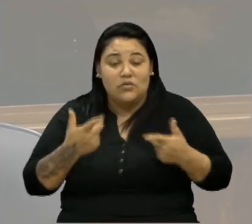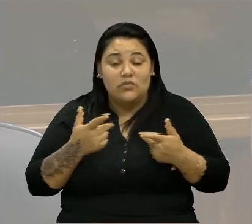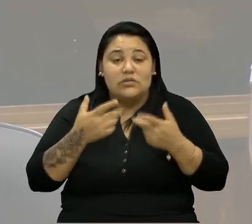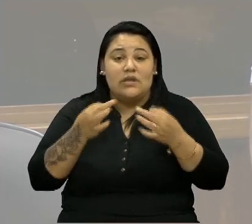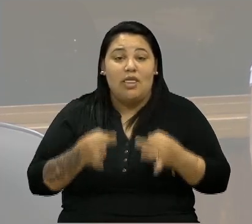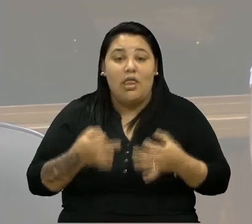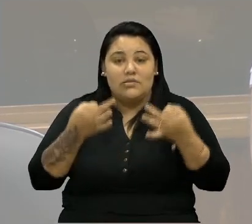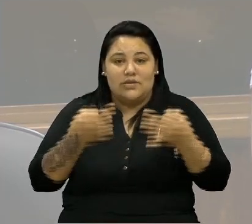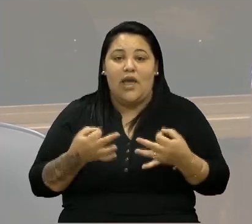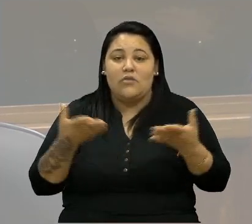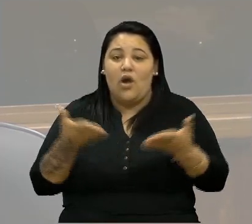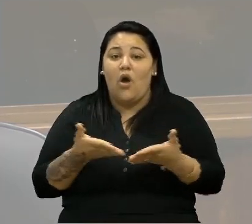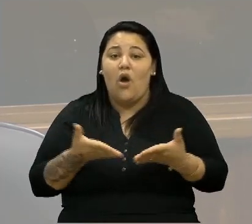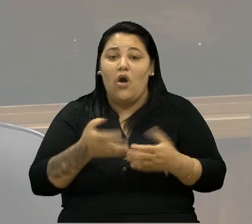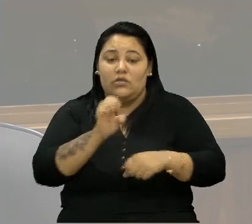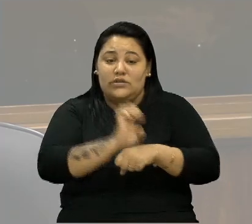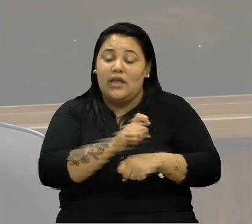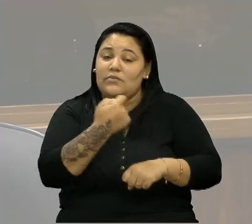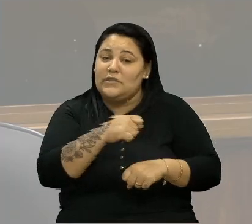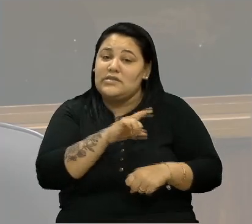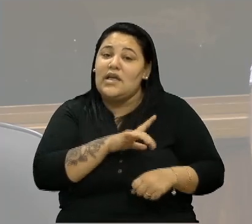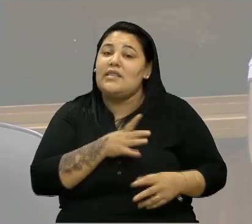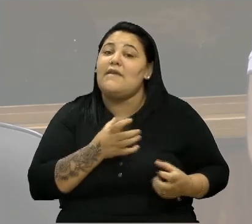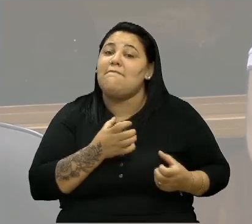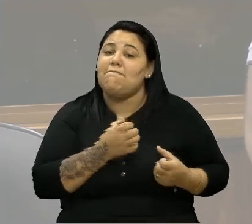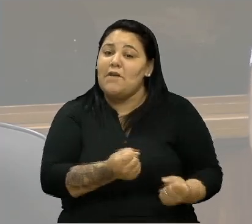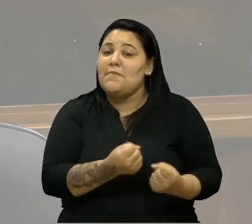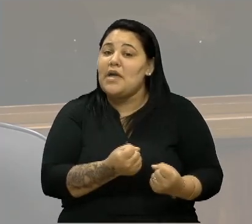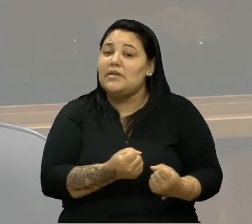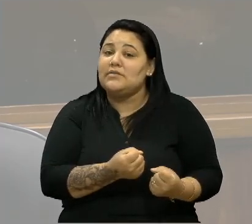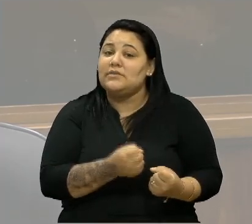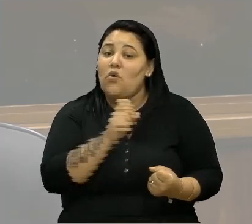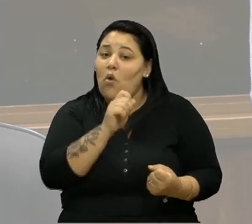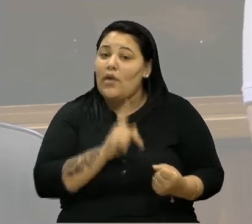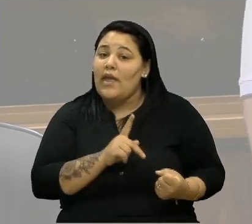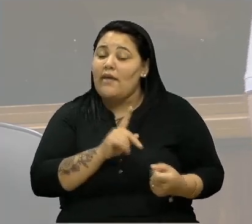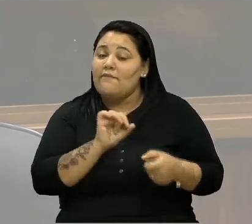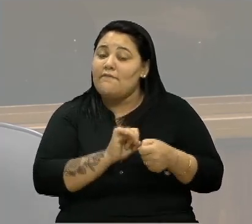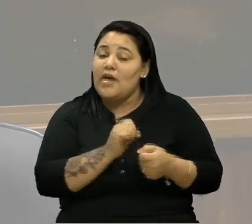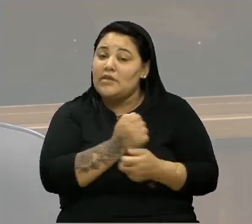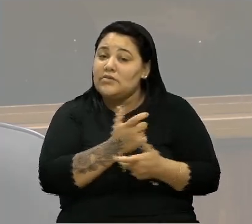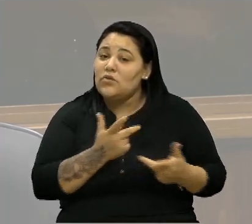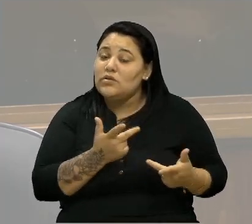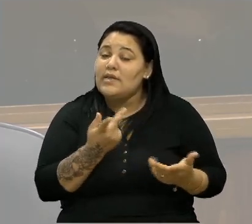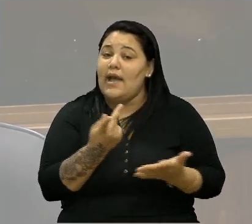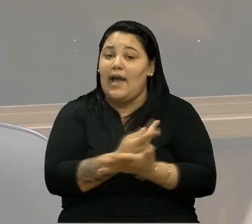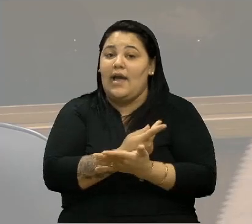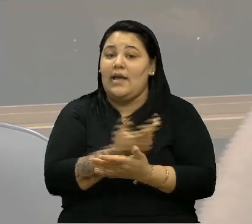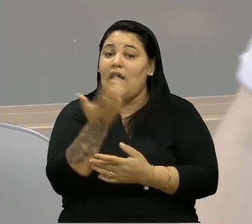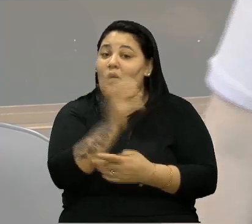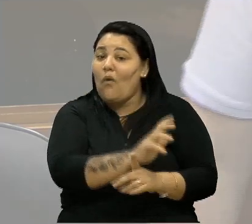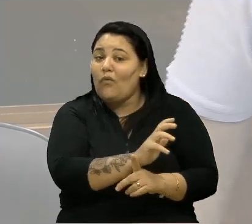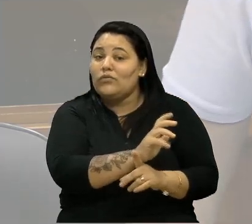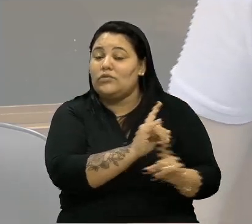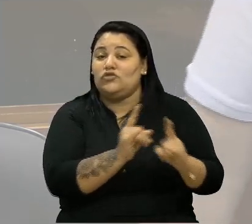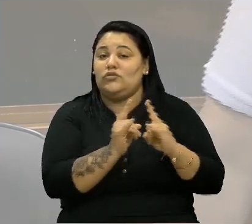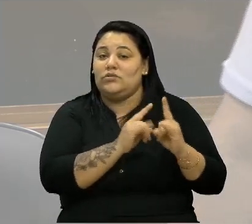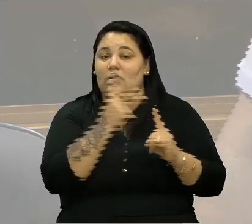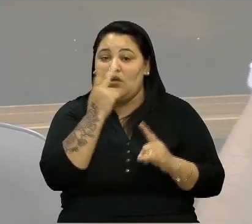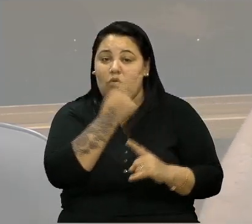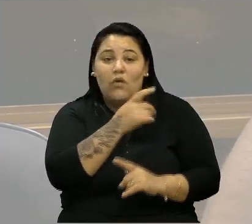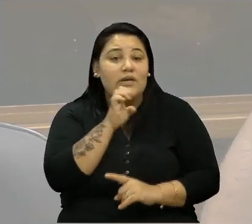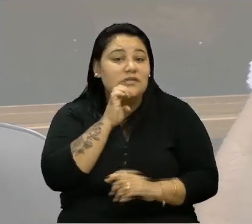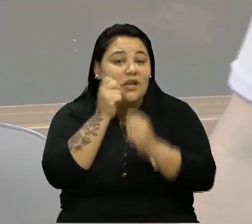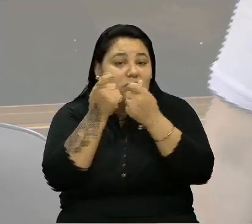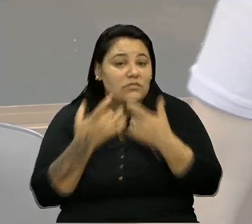o Estado tem que ter pulso firme com quem atenta contra as instituições. Porque, como bem disse a vereadora